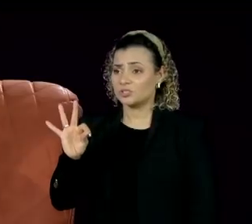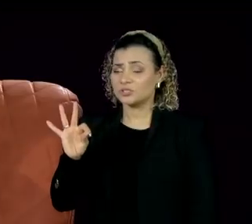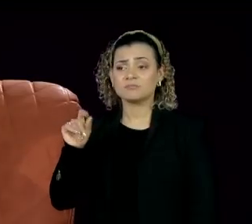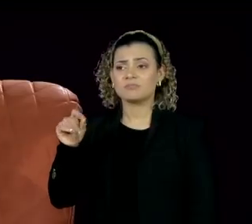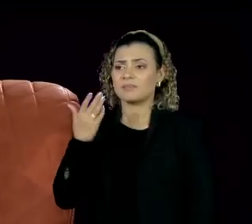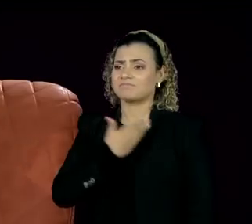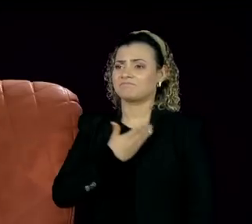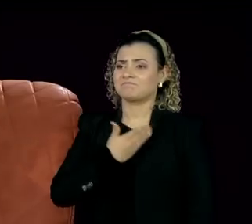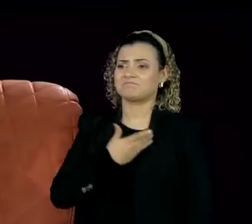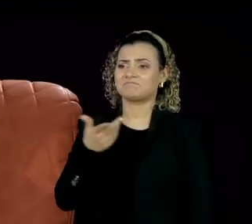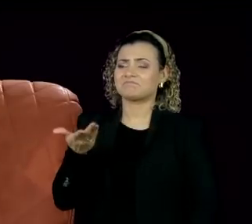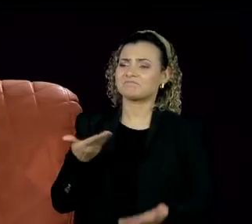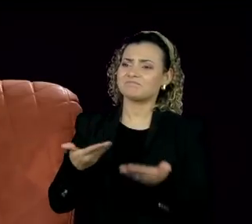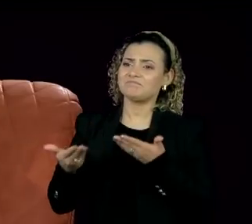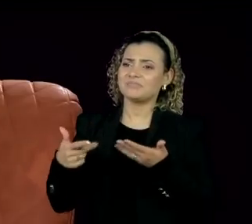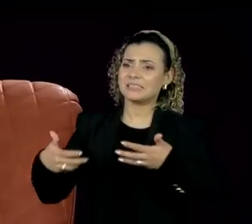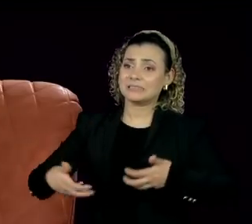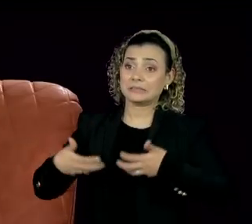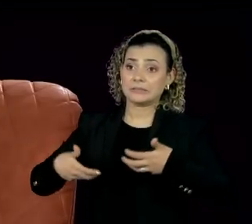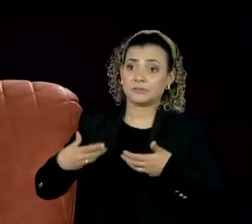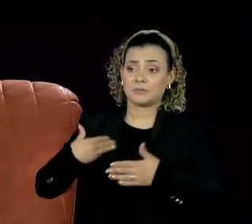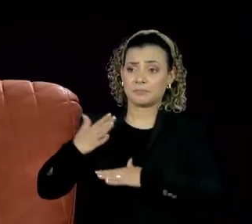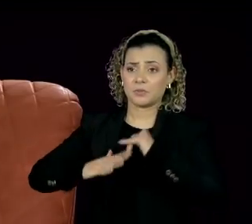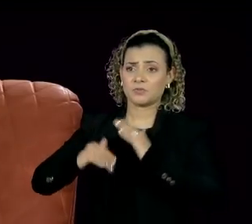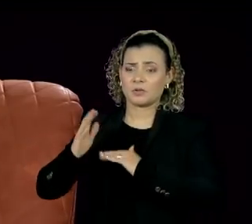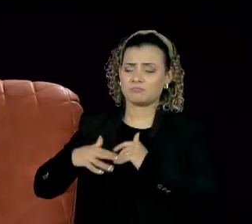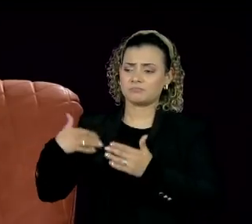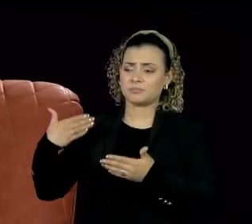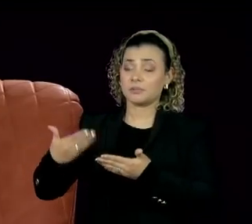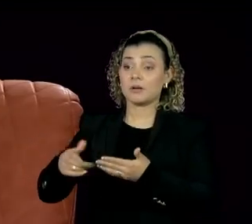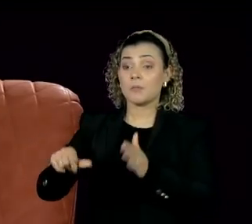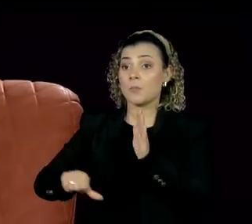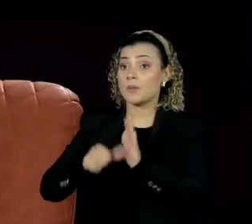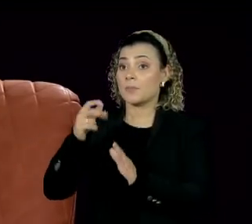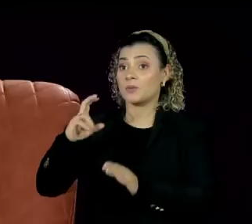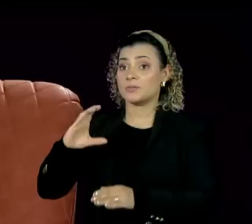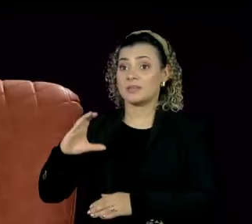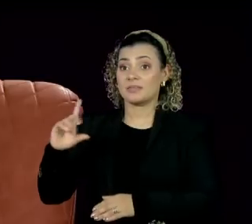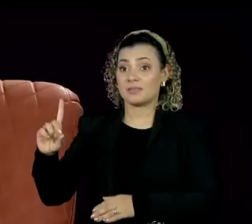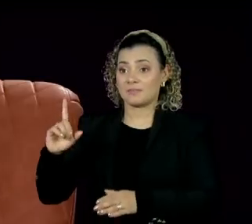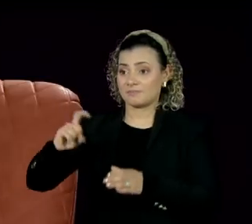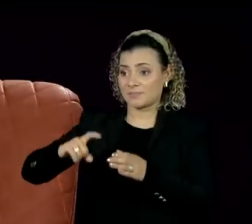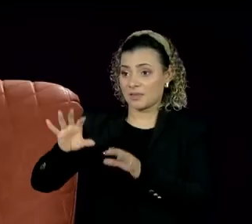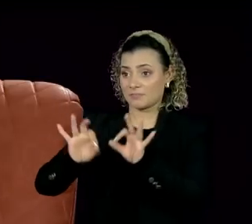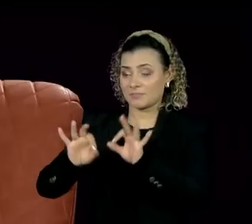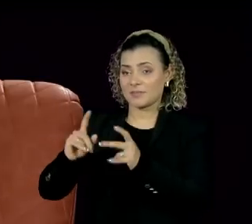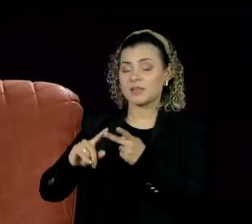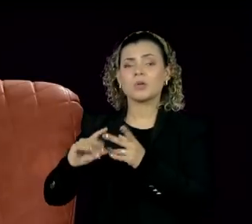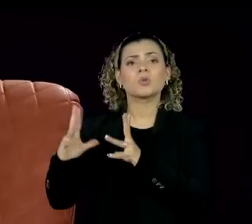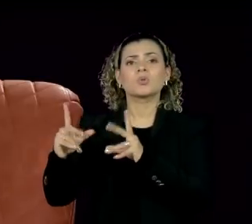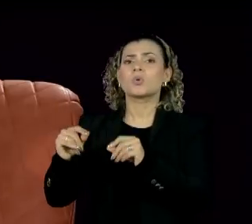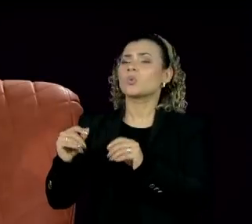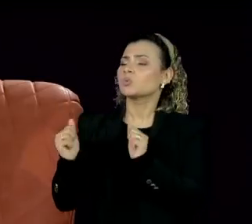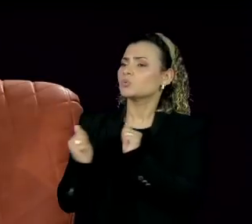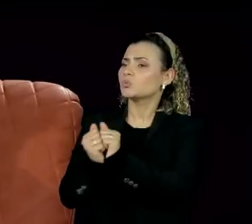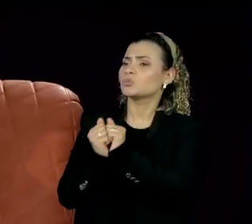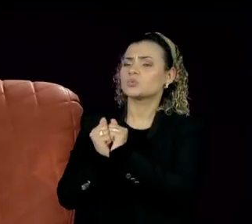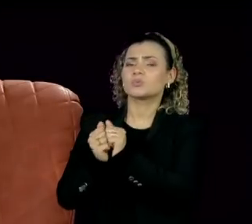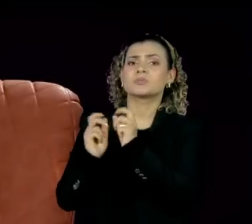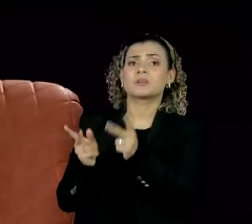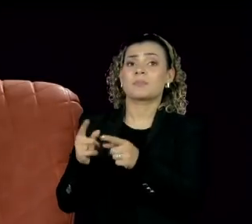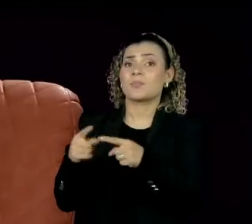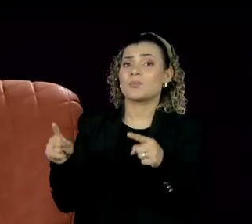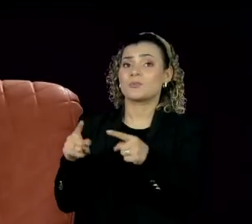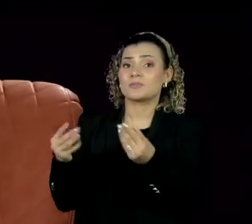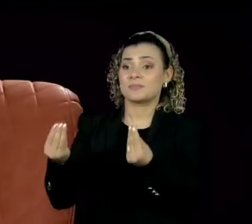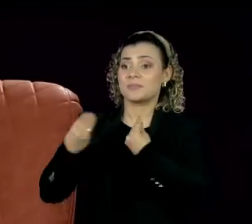grande incentivador da minha carreira. É o cara que produziu o meu primeiro disco, ele tocou em todos os discos, ele fez essa música especialmente